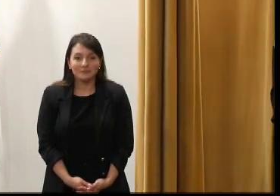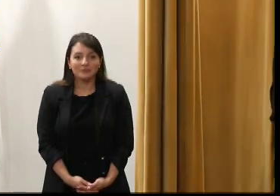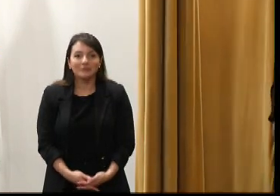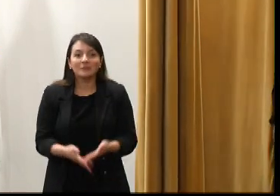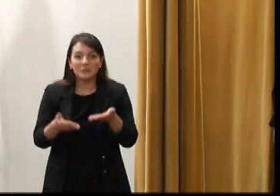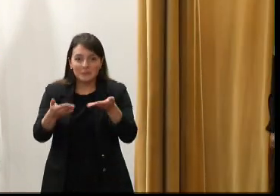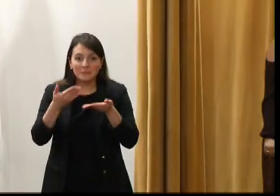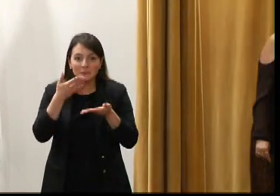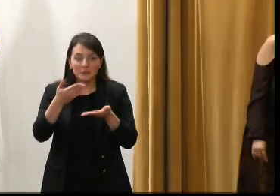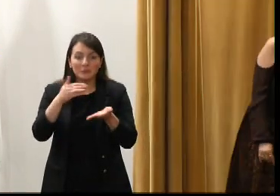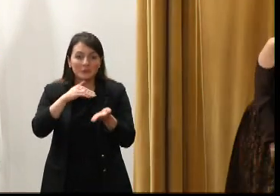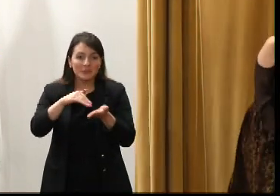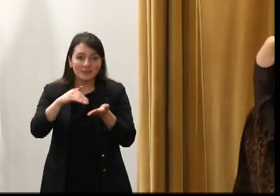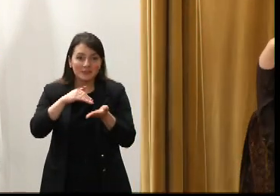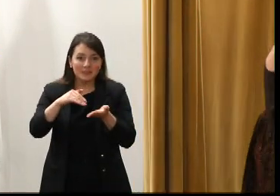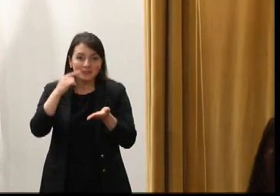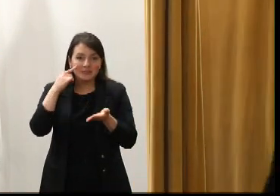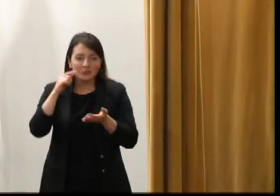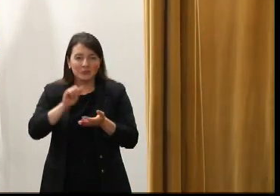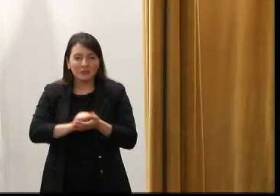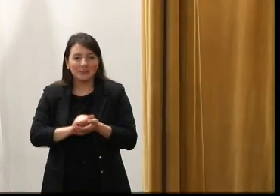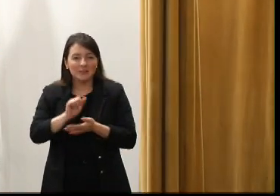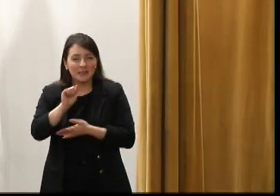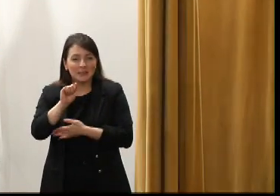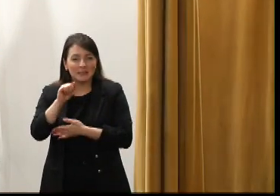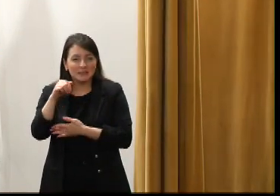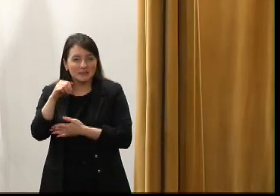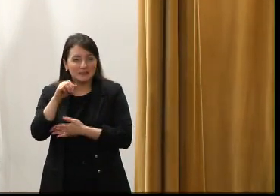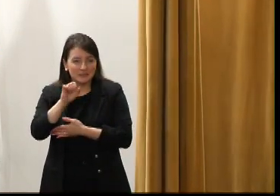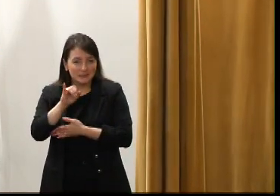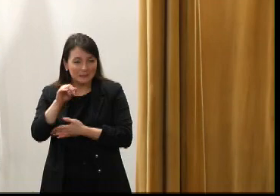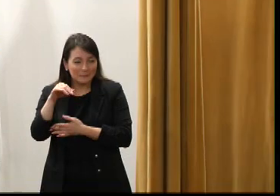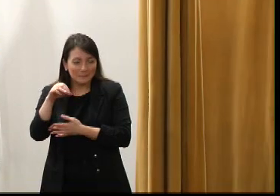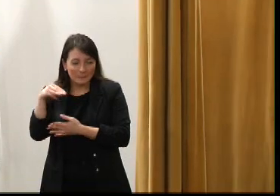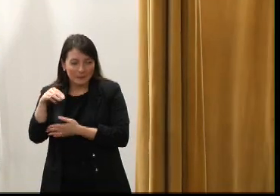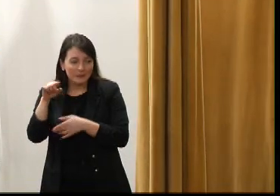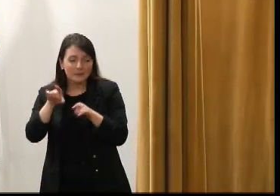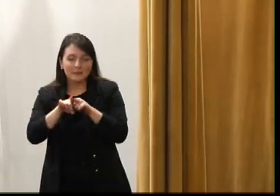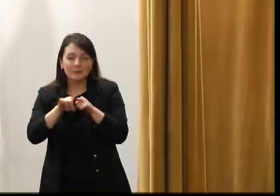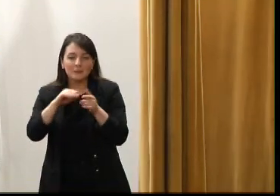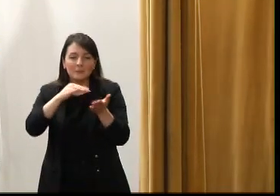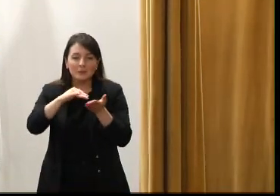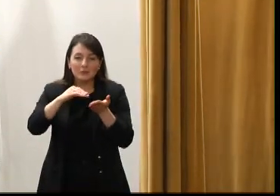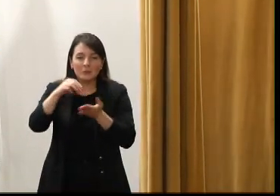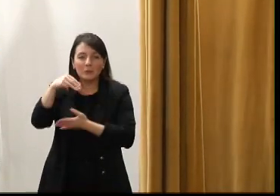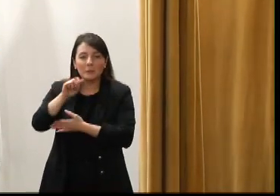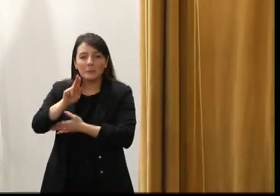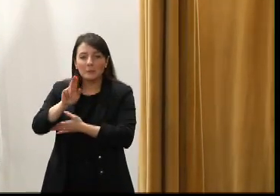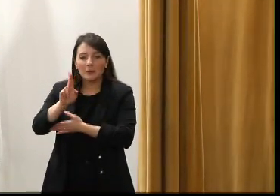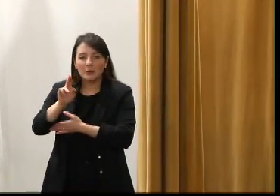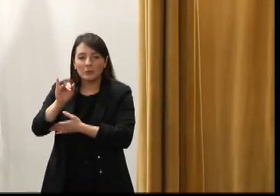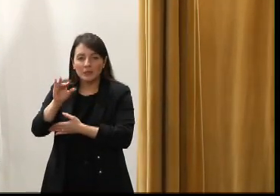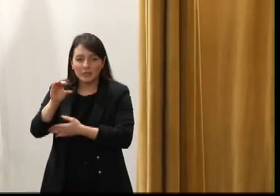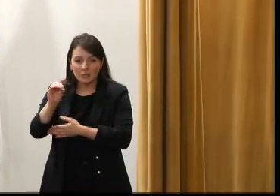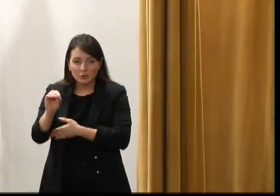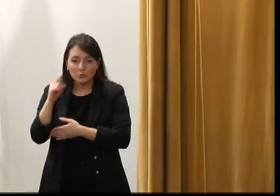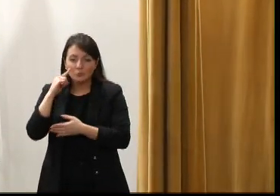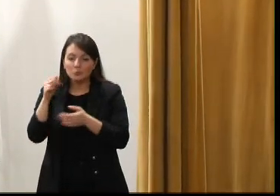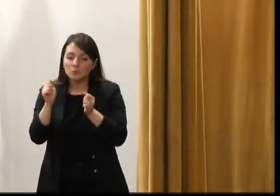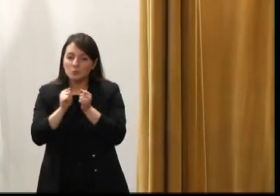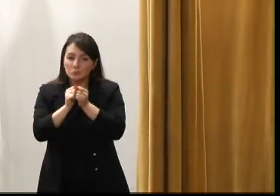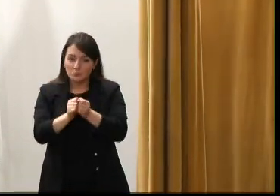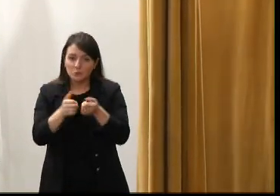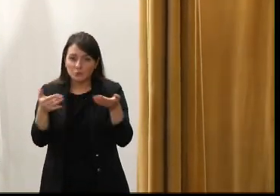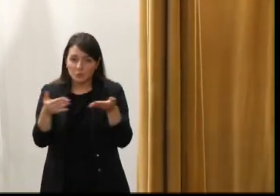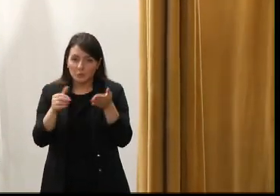Solicitamos ao secretário adjunto da SMAM, o secretário Maurício Loss, que suba ao palco acompanhado dos seguintes painelistas